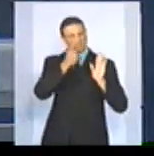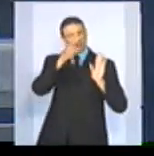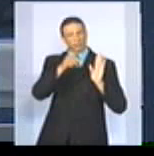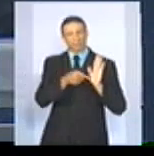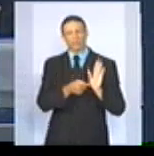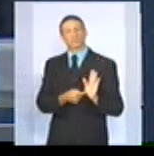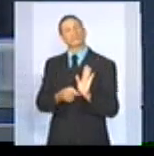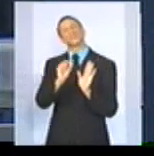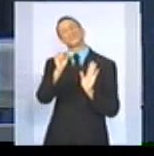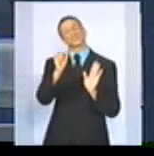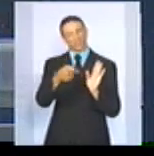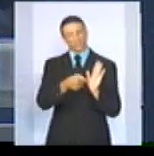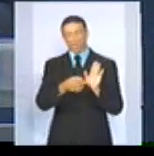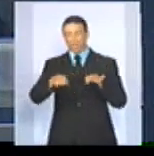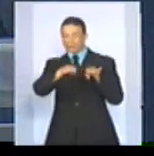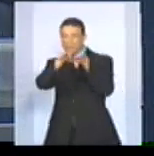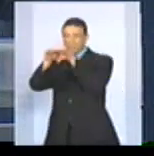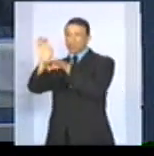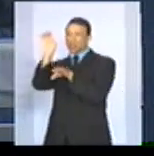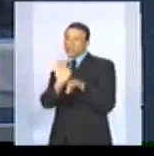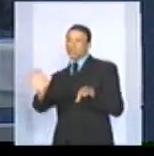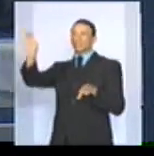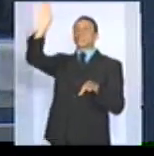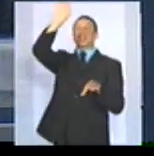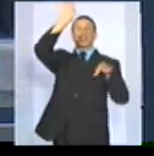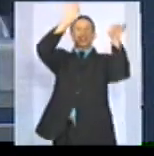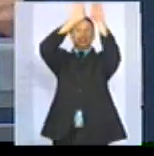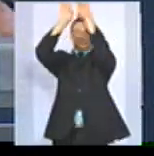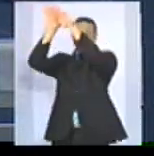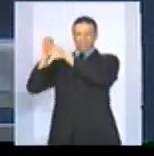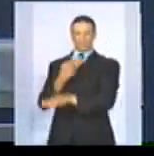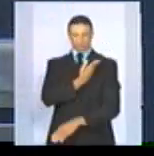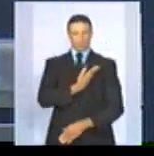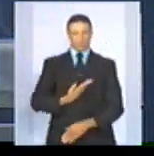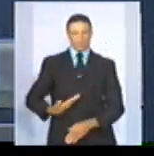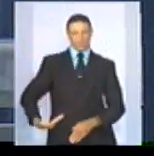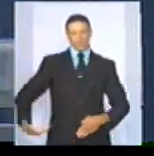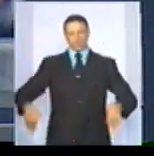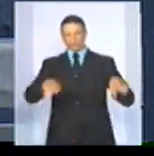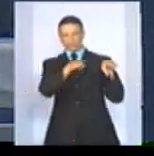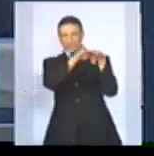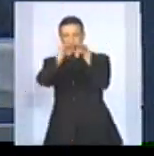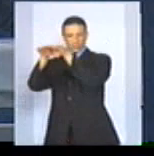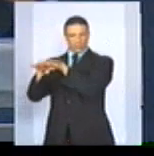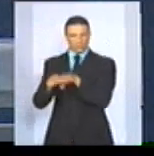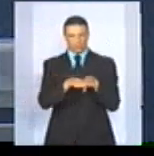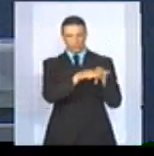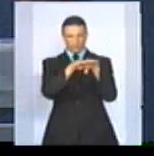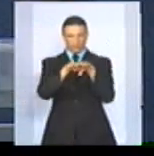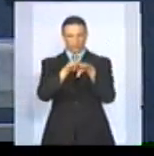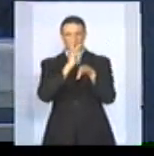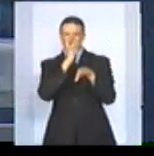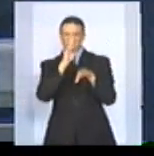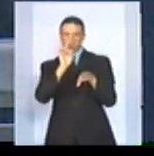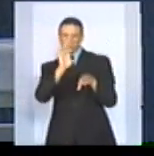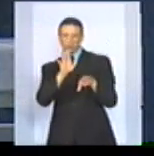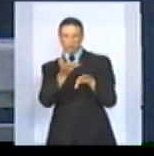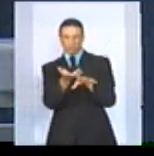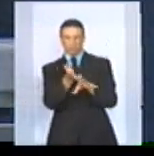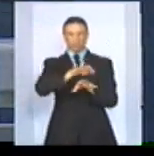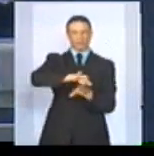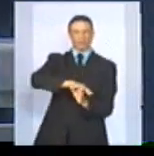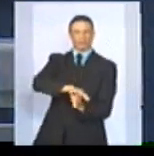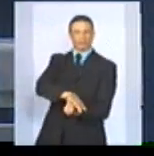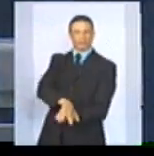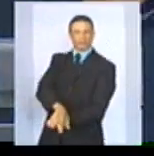tentativa de fazer um equilíbrio é que o estado participe não participe de forma é que Exclua